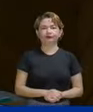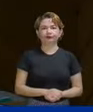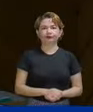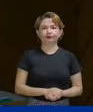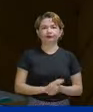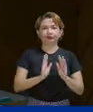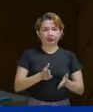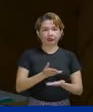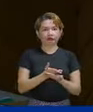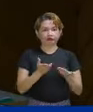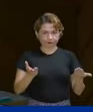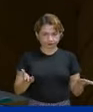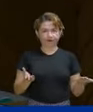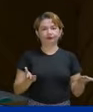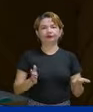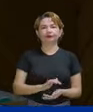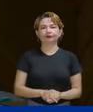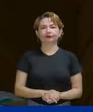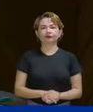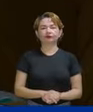Conforme demonstrado